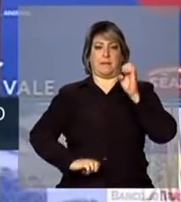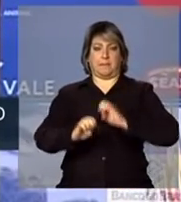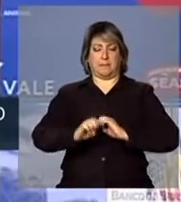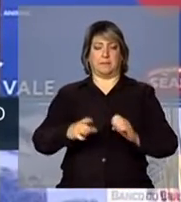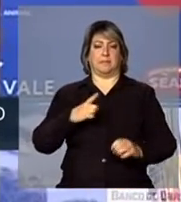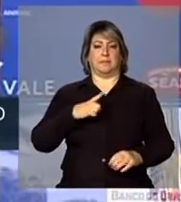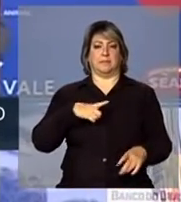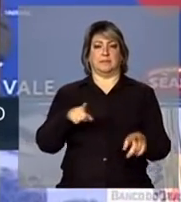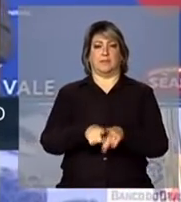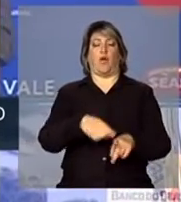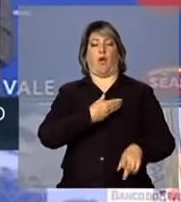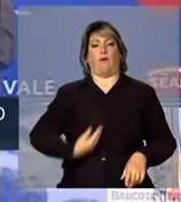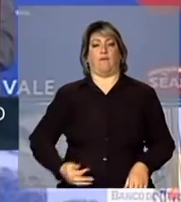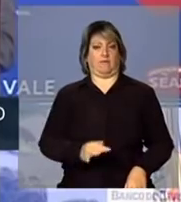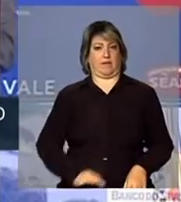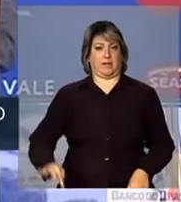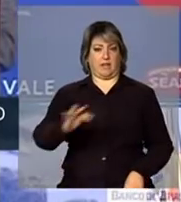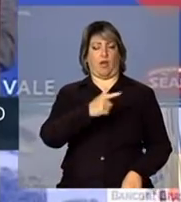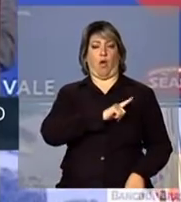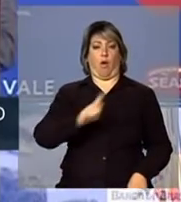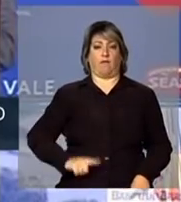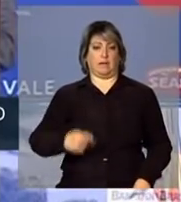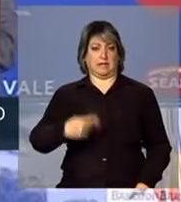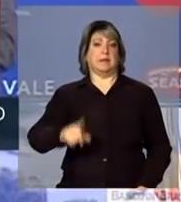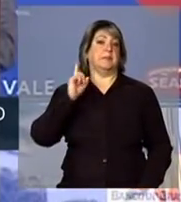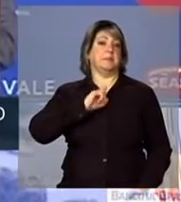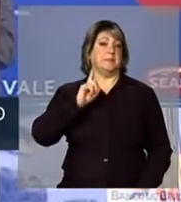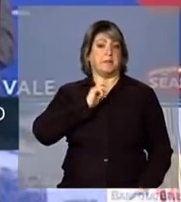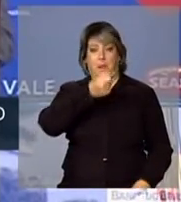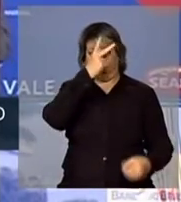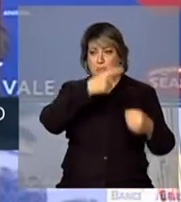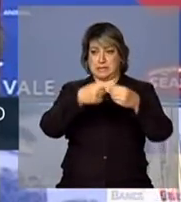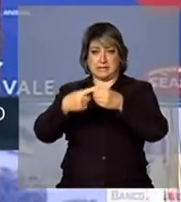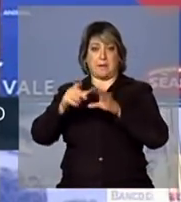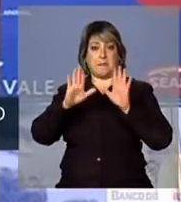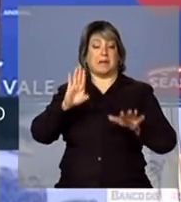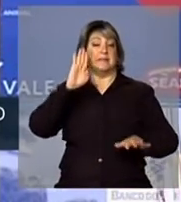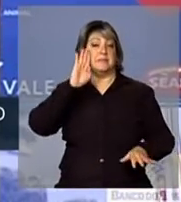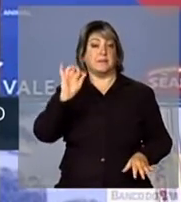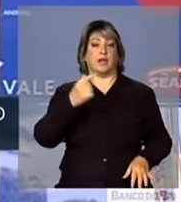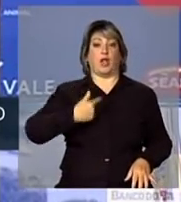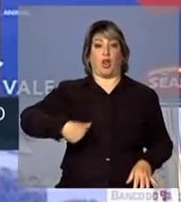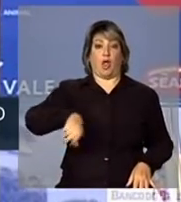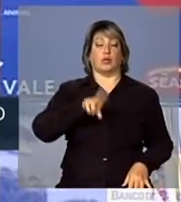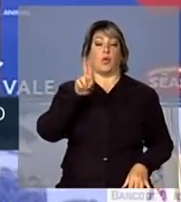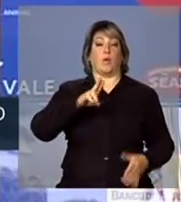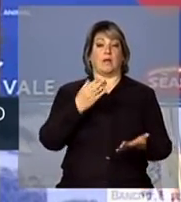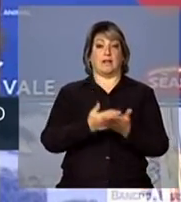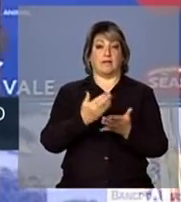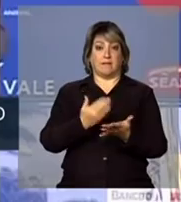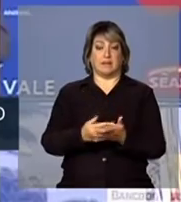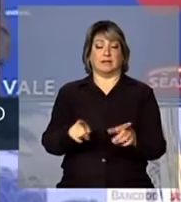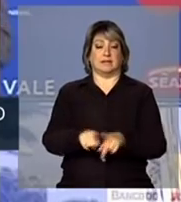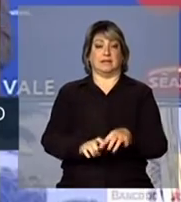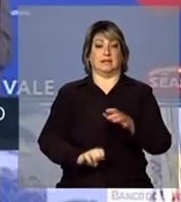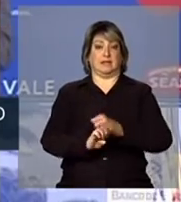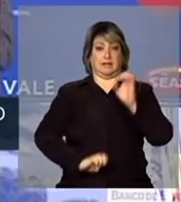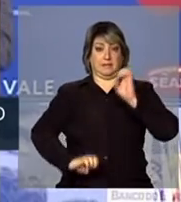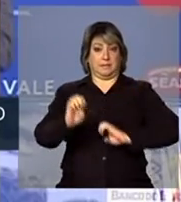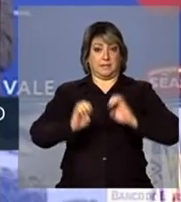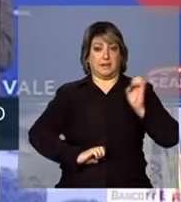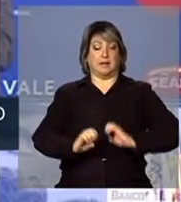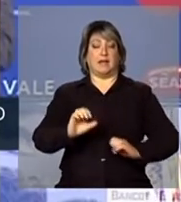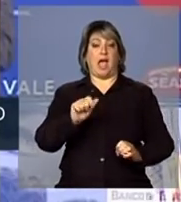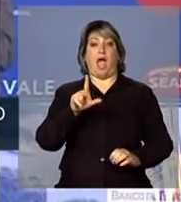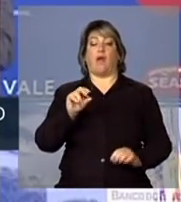federais, pelo governo de Minas, pelas municipalidades, mas, fundamentalmente, pelas nossas universidades e pelo empresariado, com o